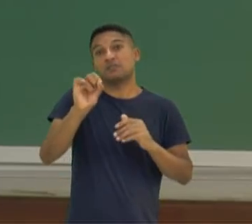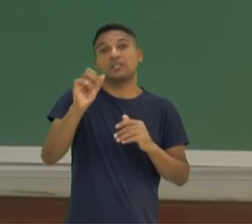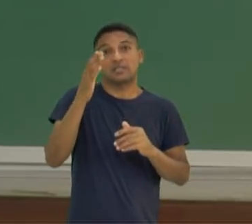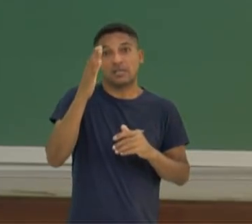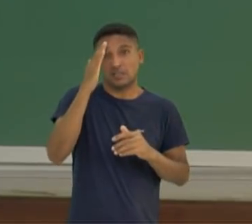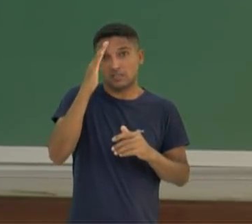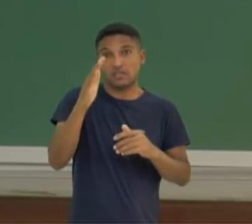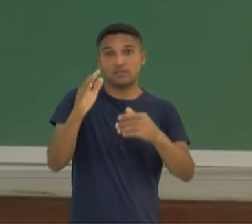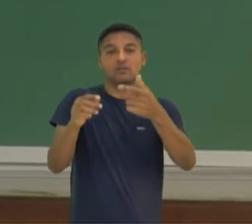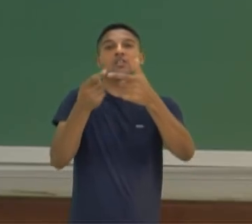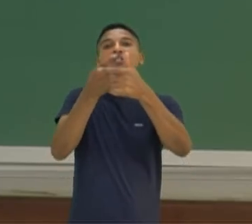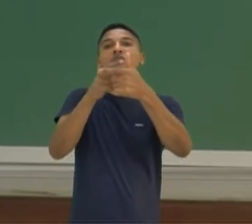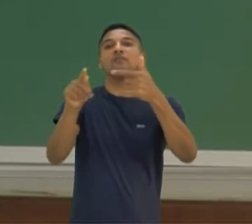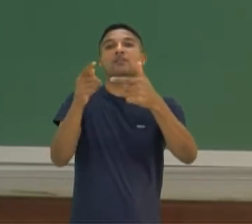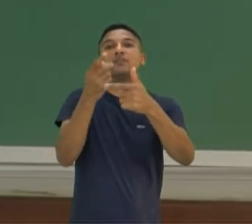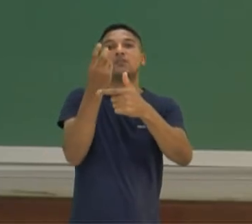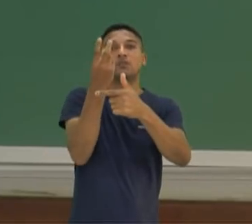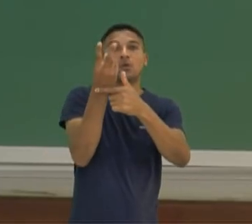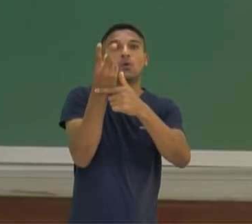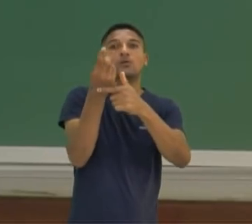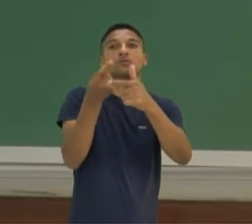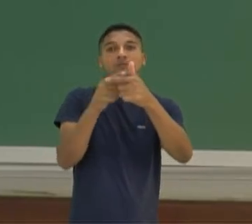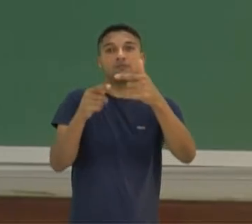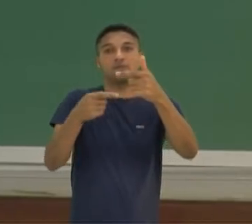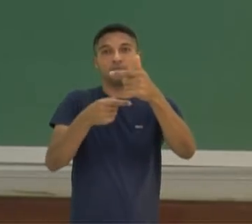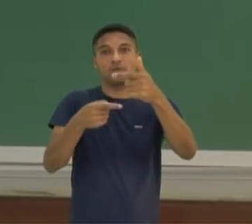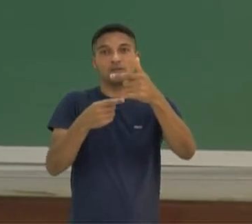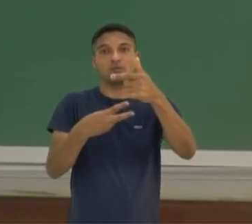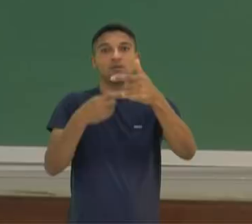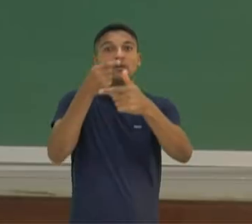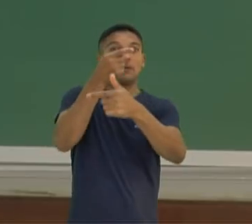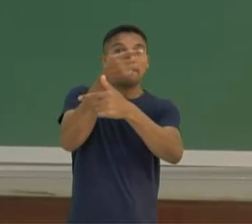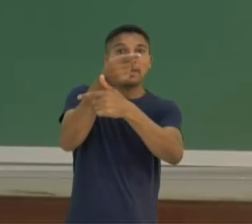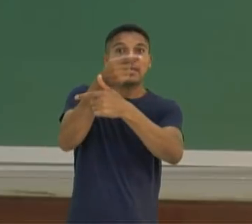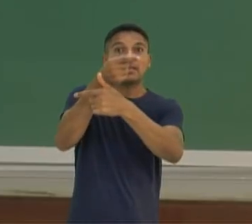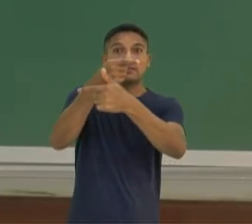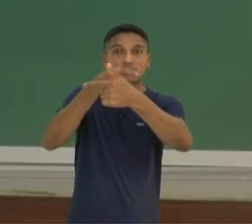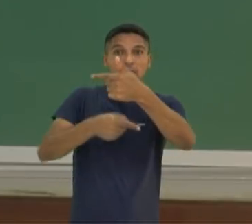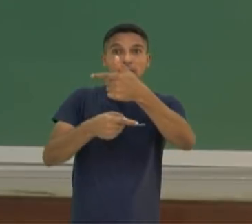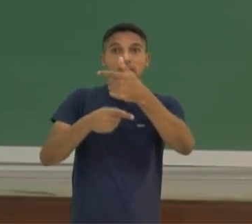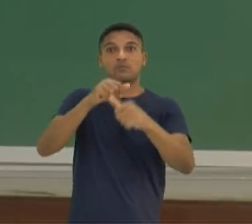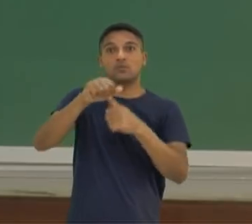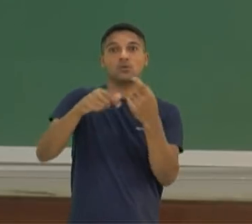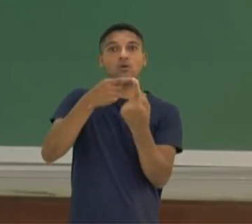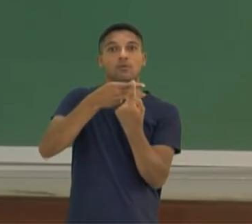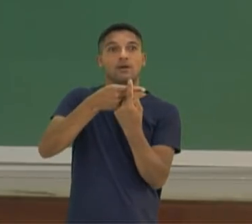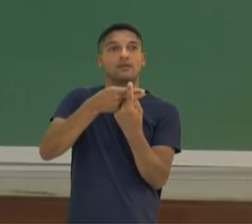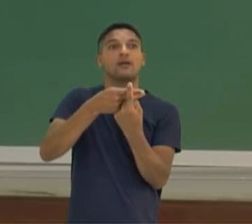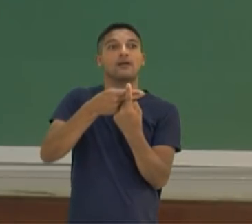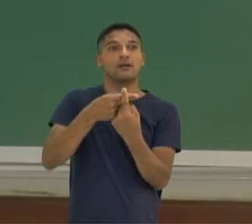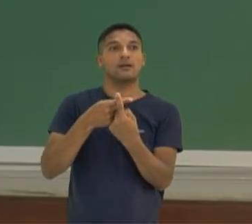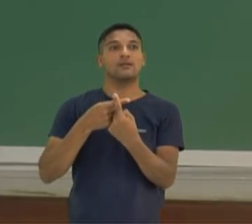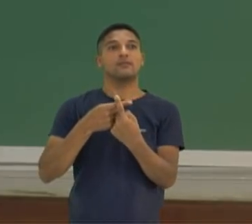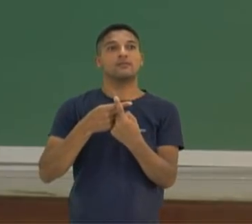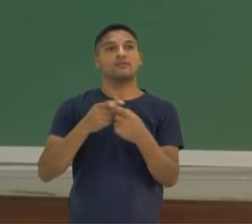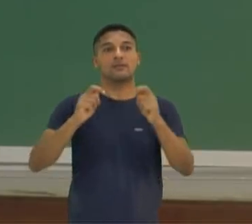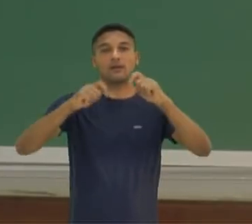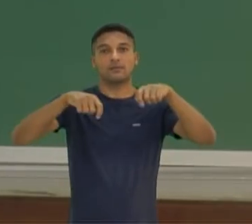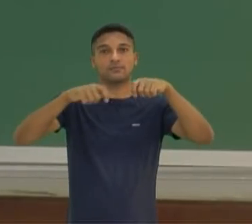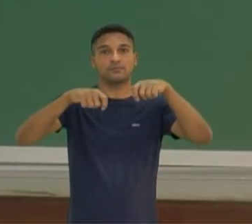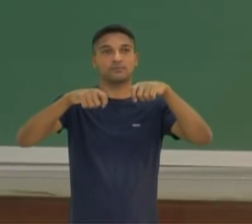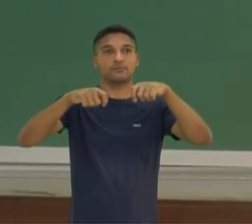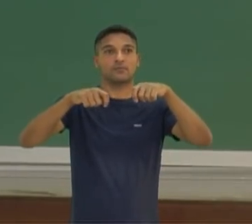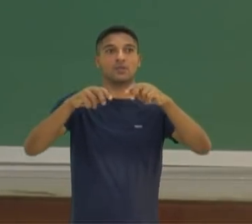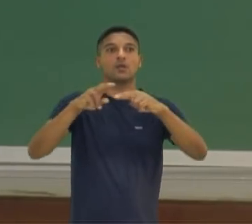aqui por menos 2, menos com menos, mais. Aí a gente usaria a regrinha de sinal. Por